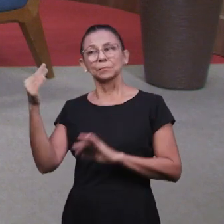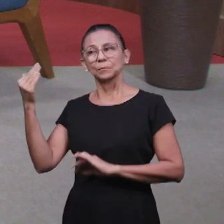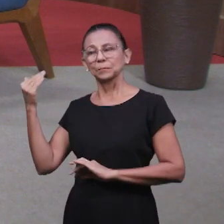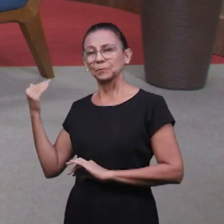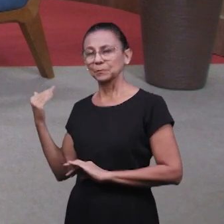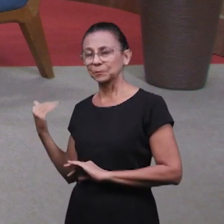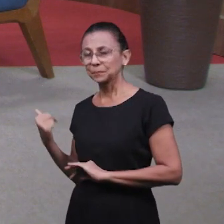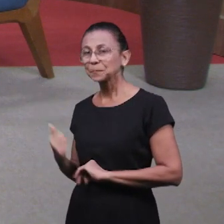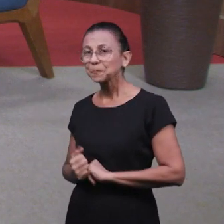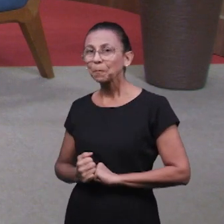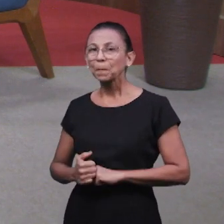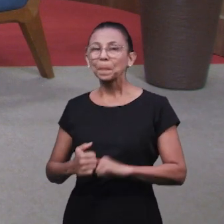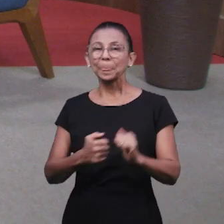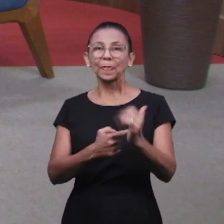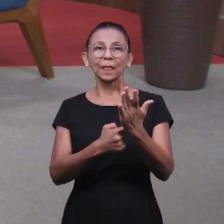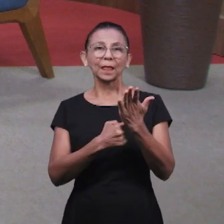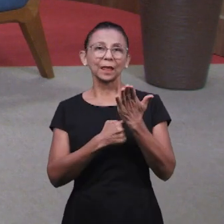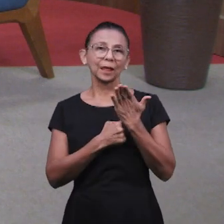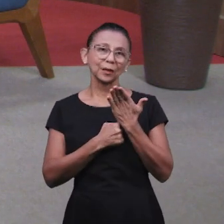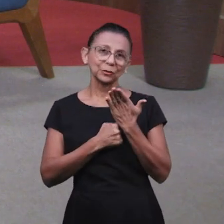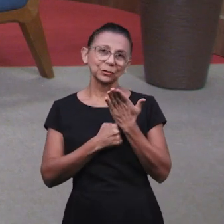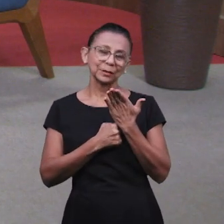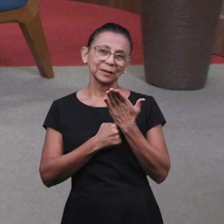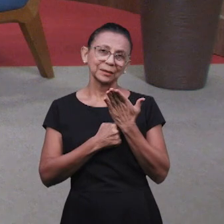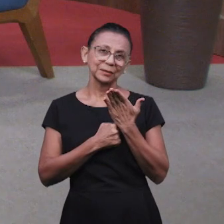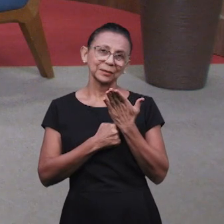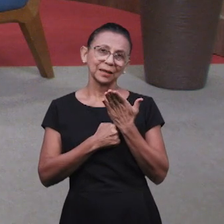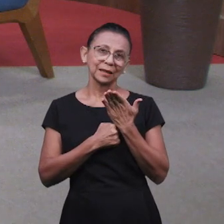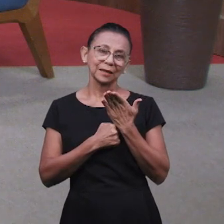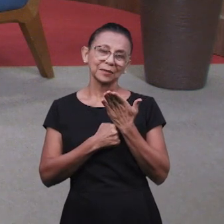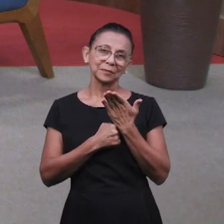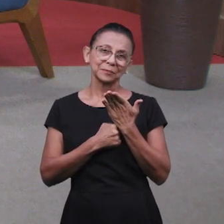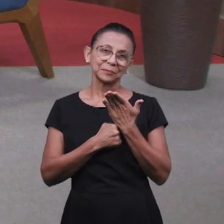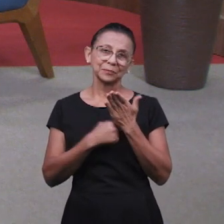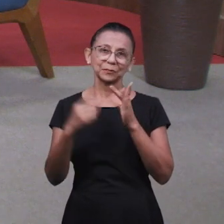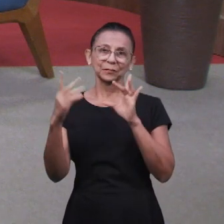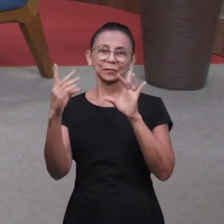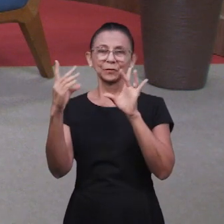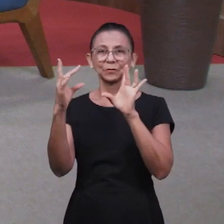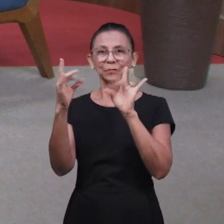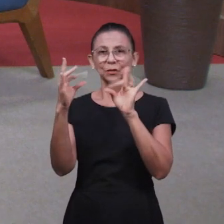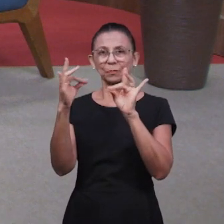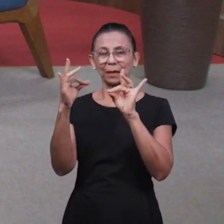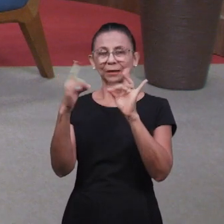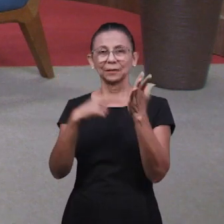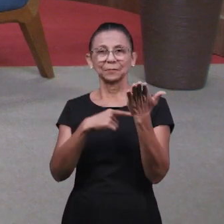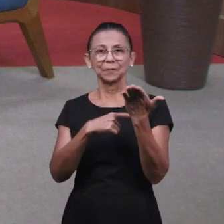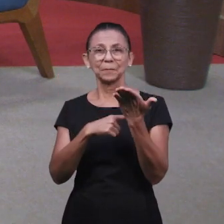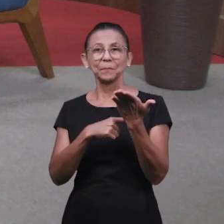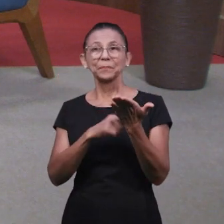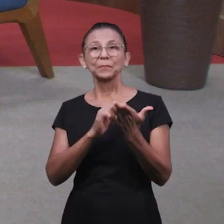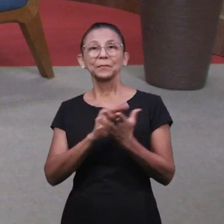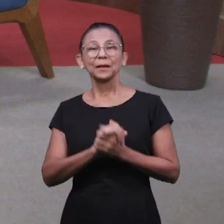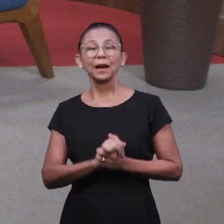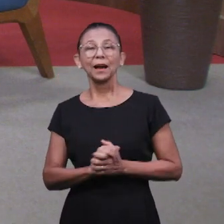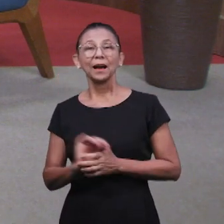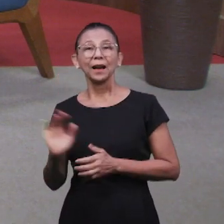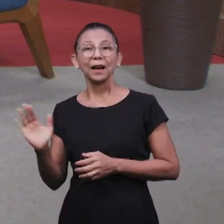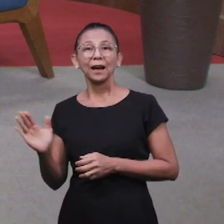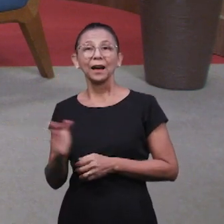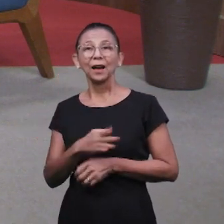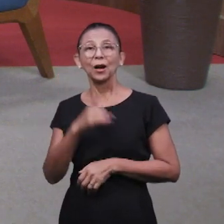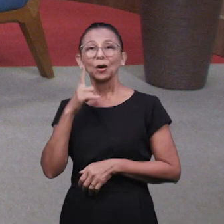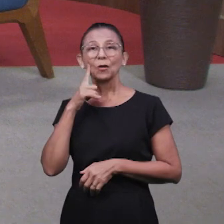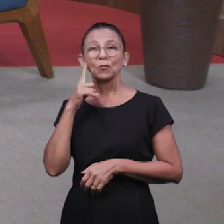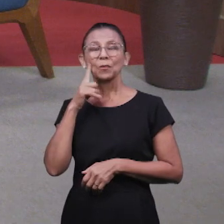enviadas na semana passada e que nos ajudaram a trazer esses assuntos que nós trouxemos hoje. A primeira mensagem que nós vamos trazer